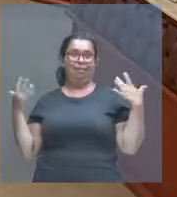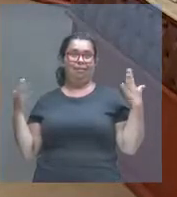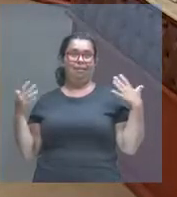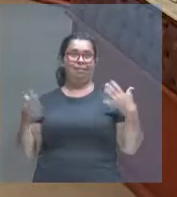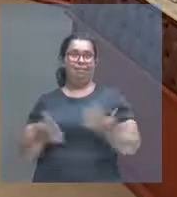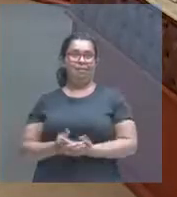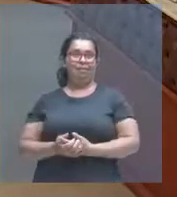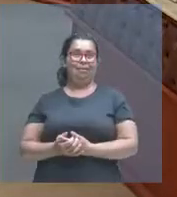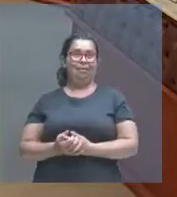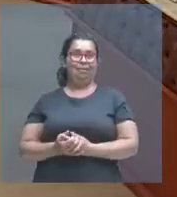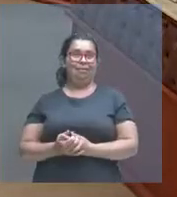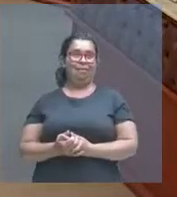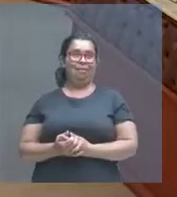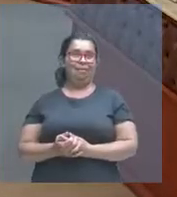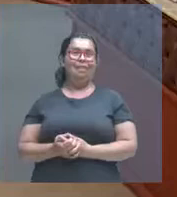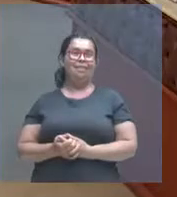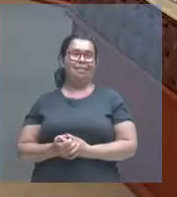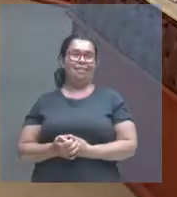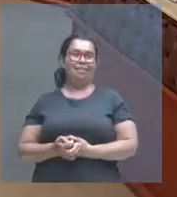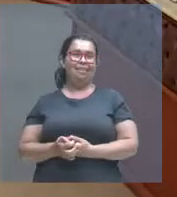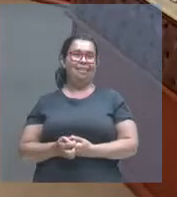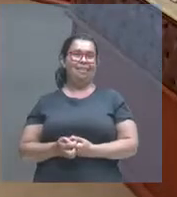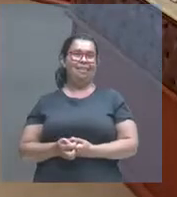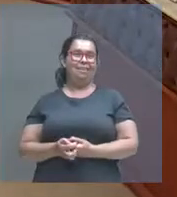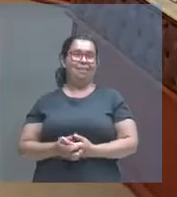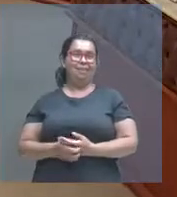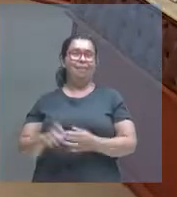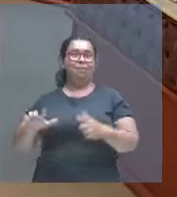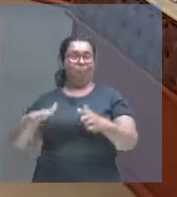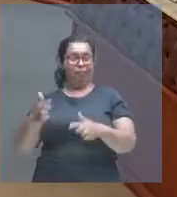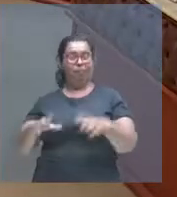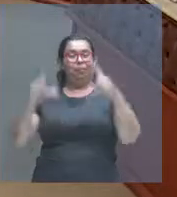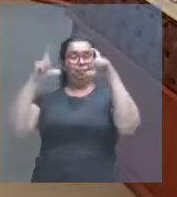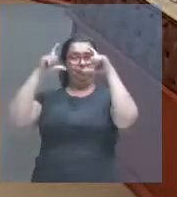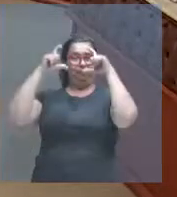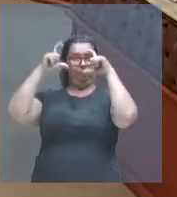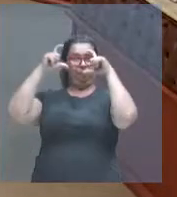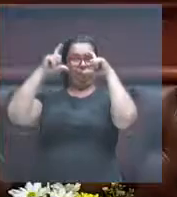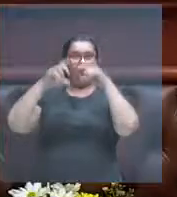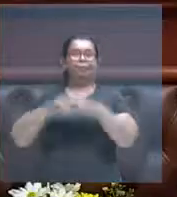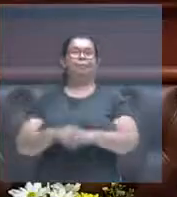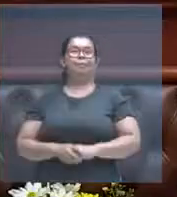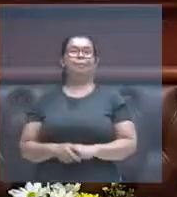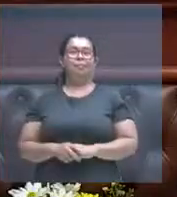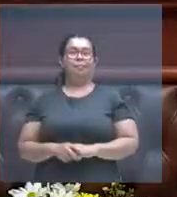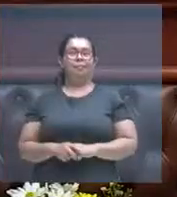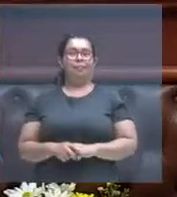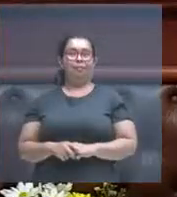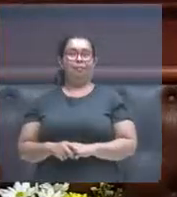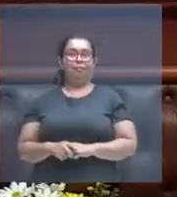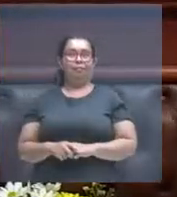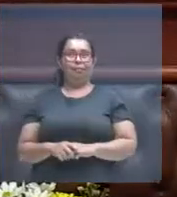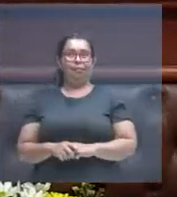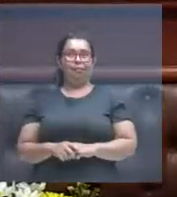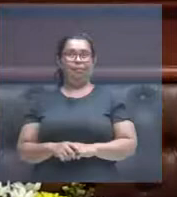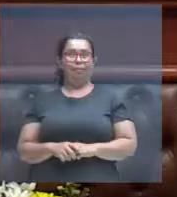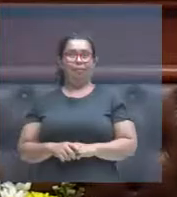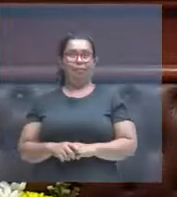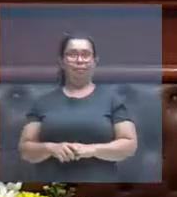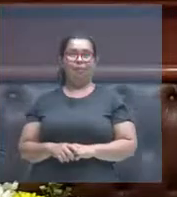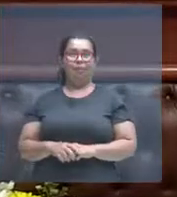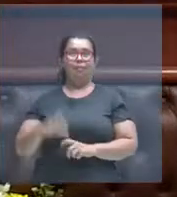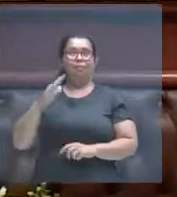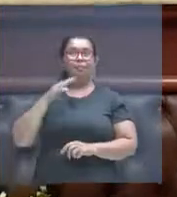Bom, aí no final, quando a gente descer, aí a gente tira outra foto aqui entregando, né? E aí a família, os amigos também vão